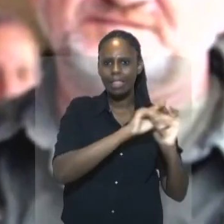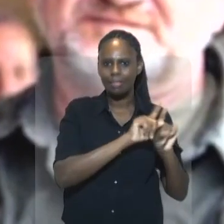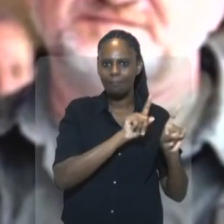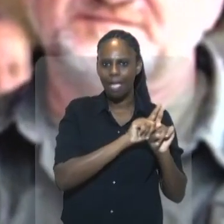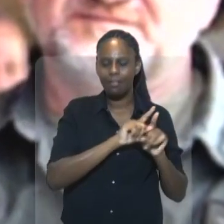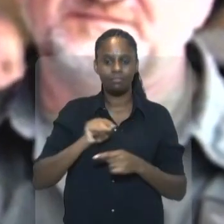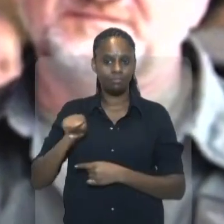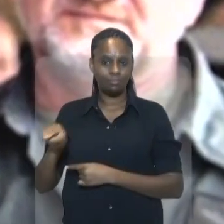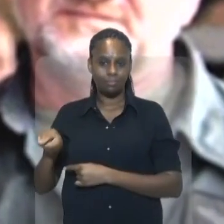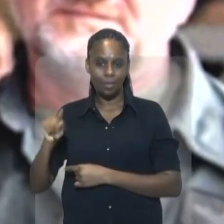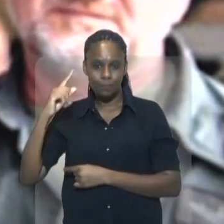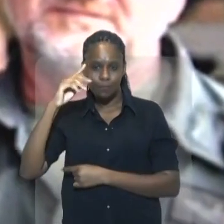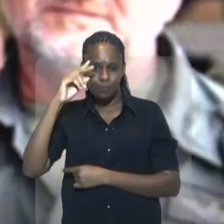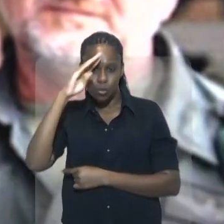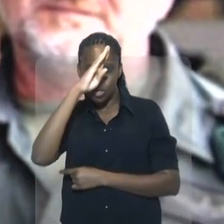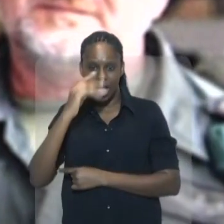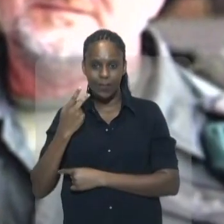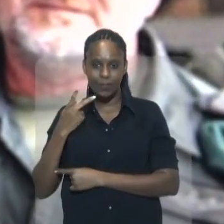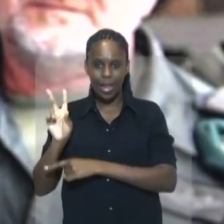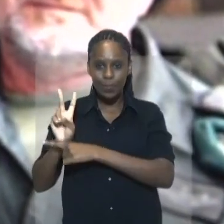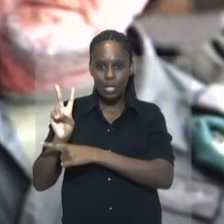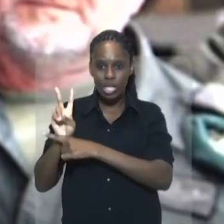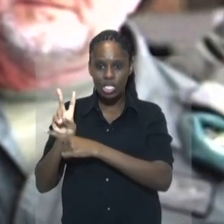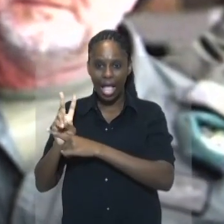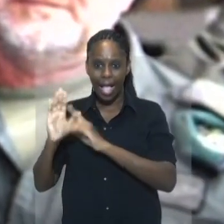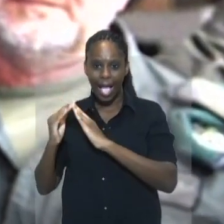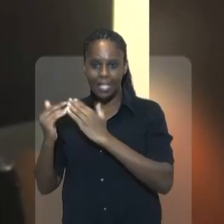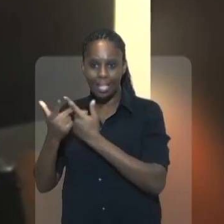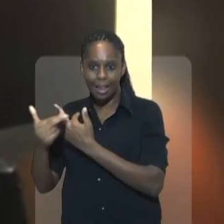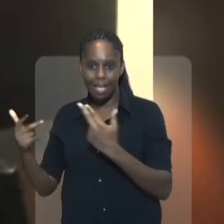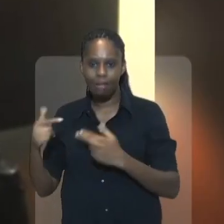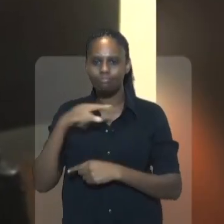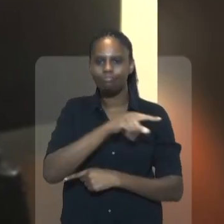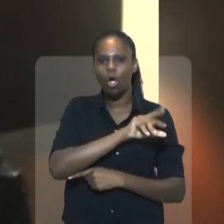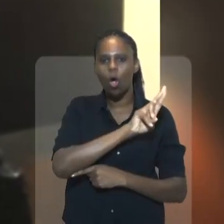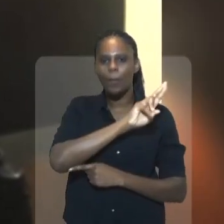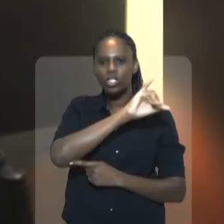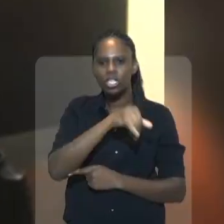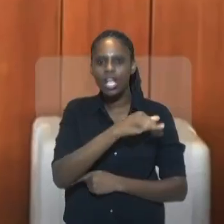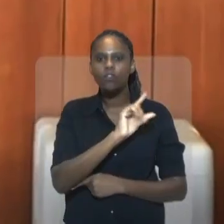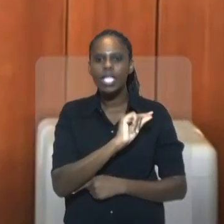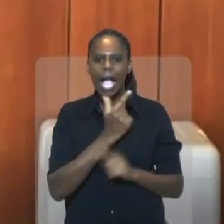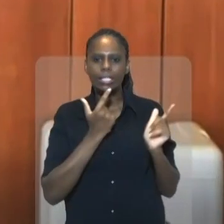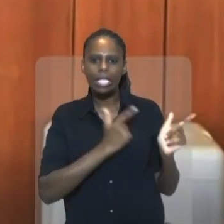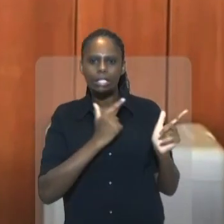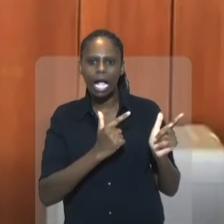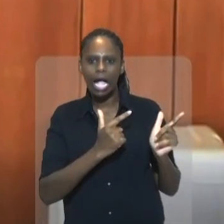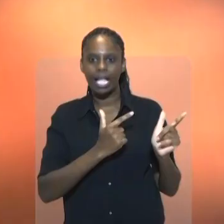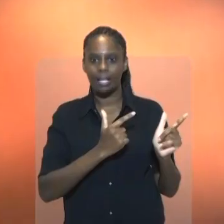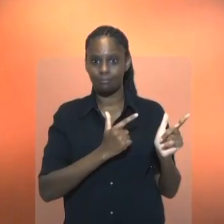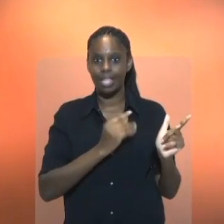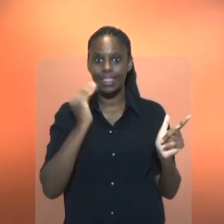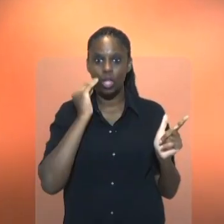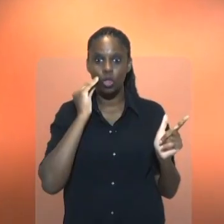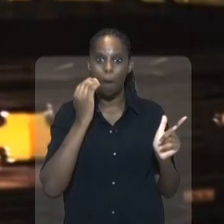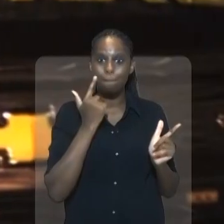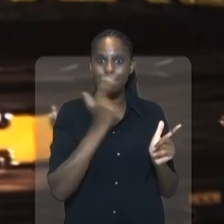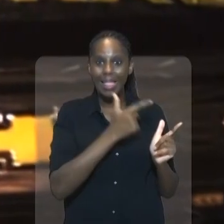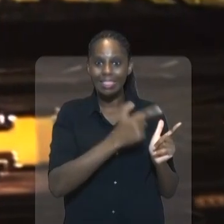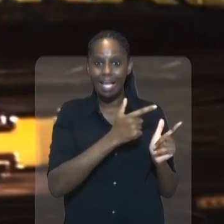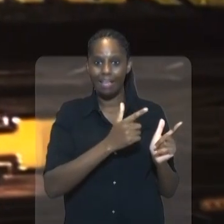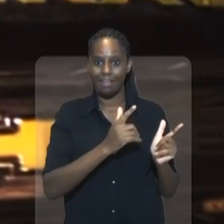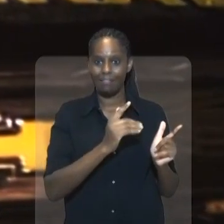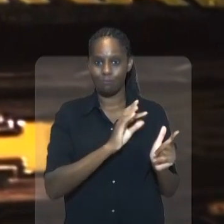a mesma arma que bolsonaro diz que é para proteger o patrimônio é a que fez o aliado dele Roberto Jefferson tentar matar